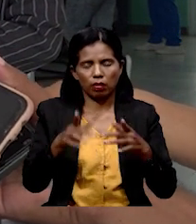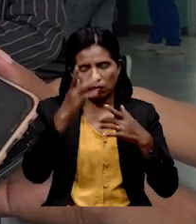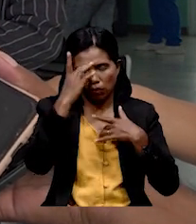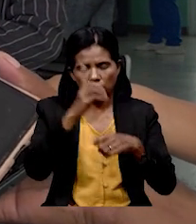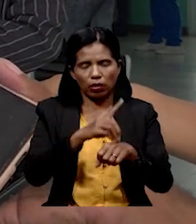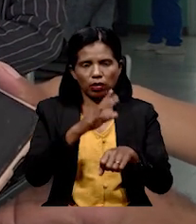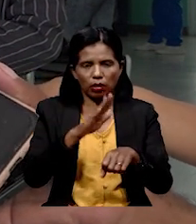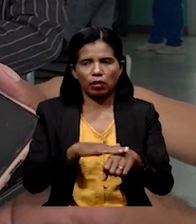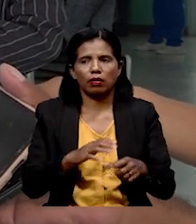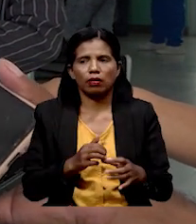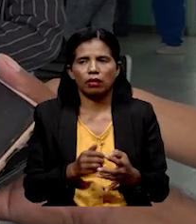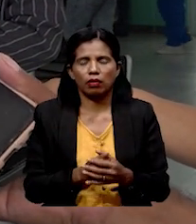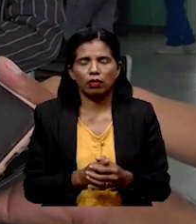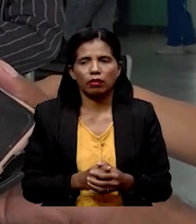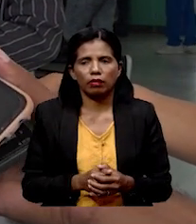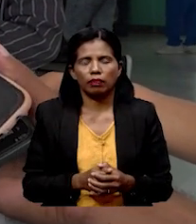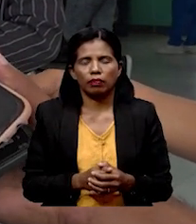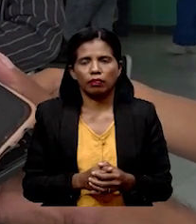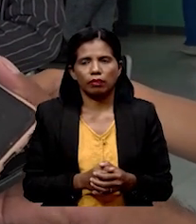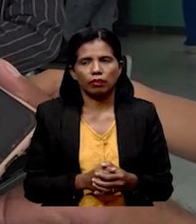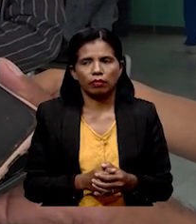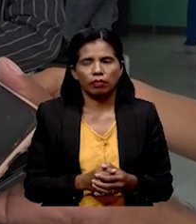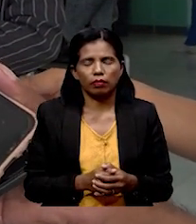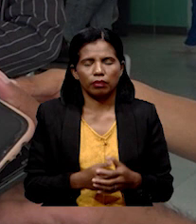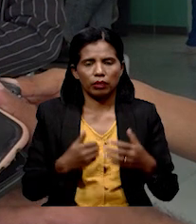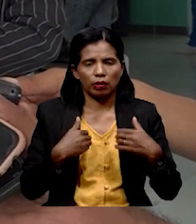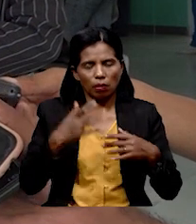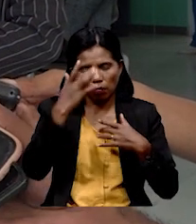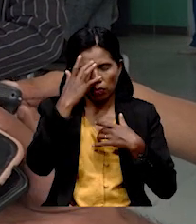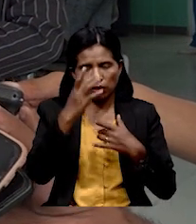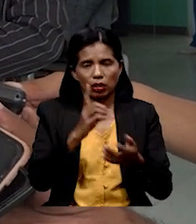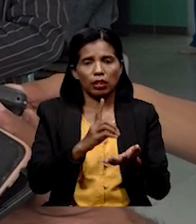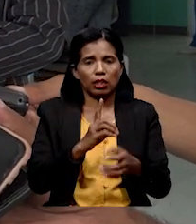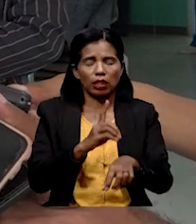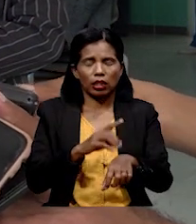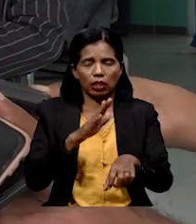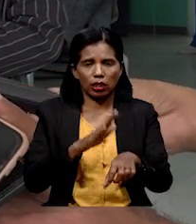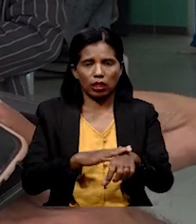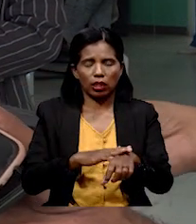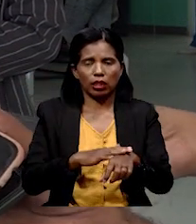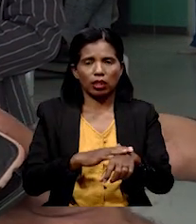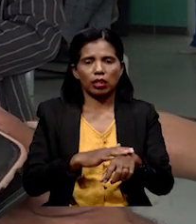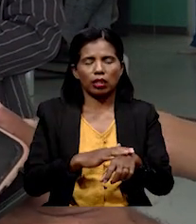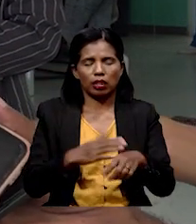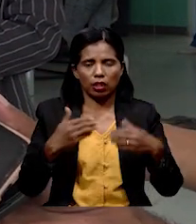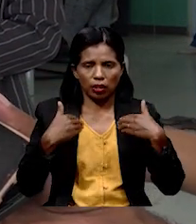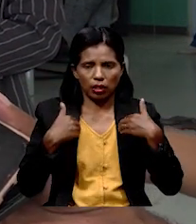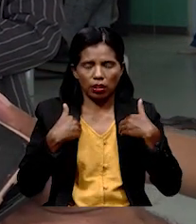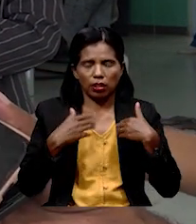dengue síndrome e a 80. Também de nem aga a me harekata